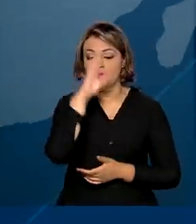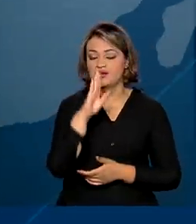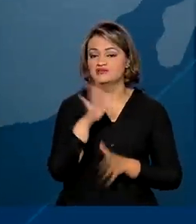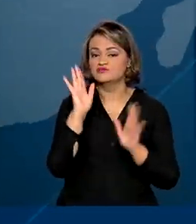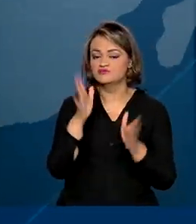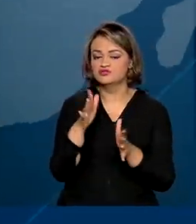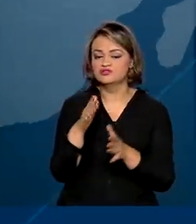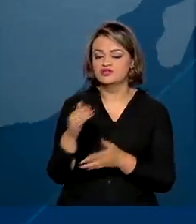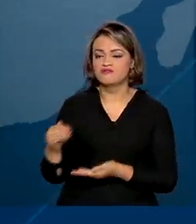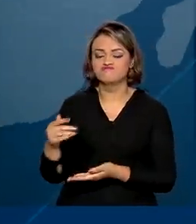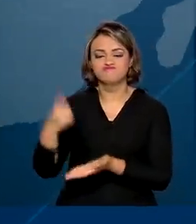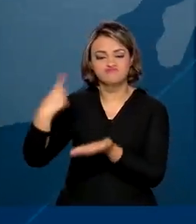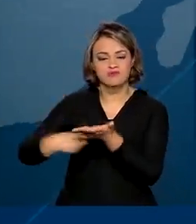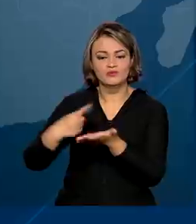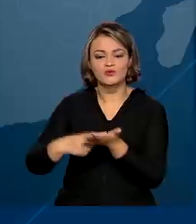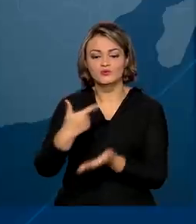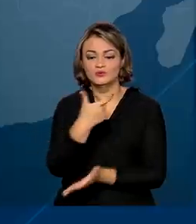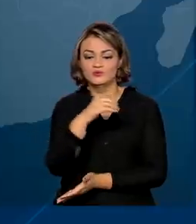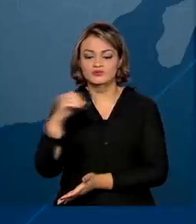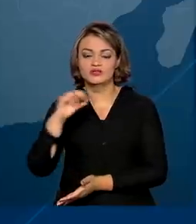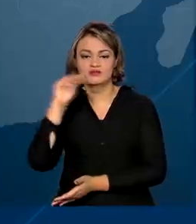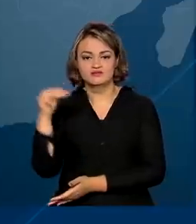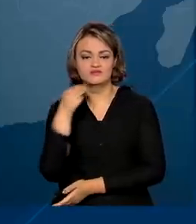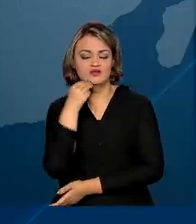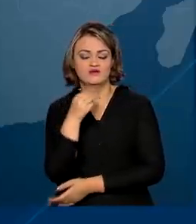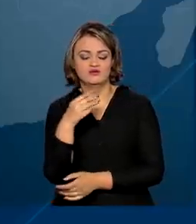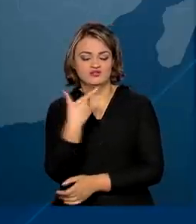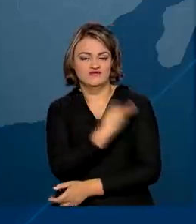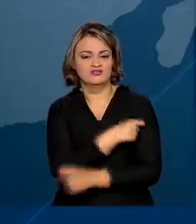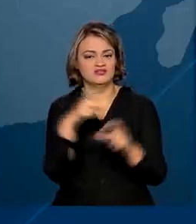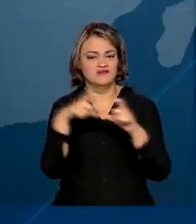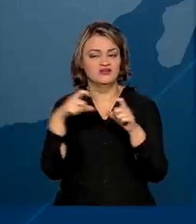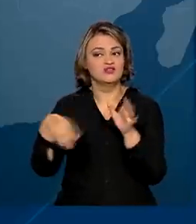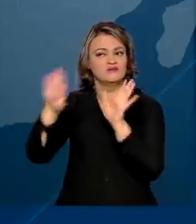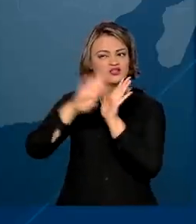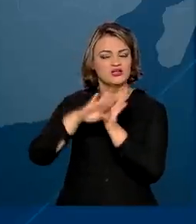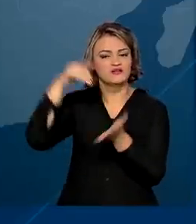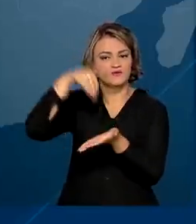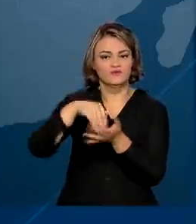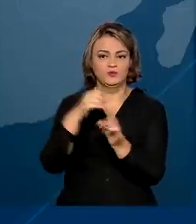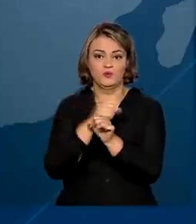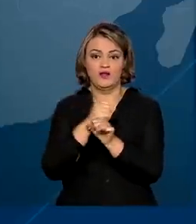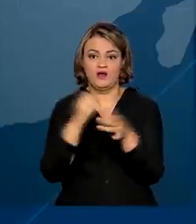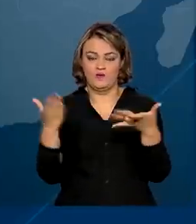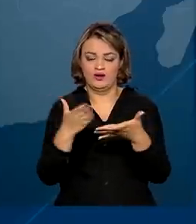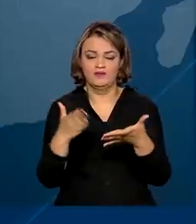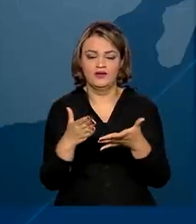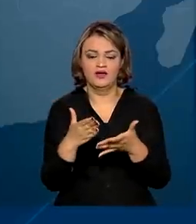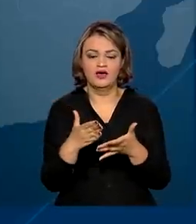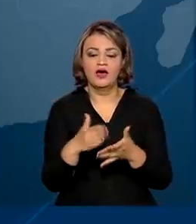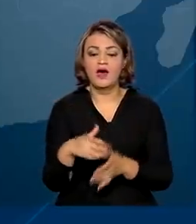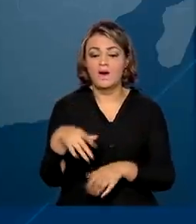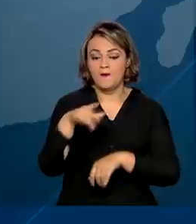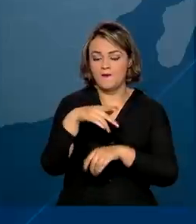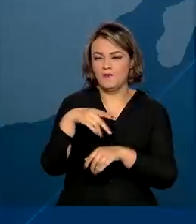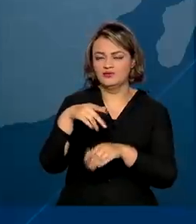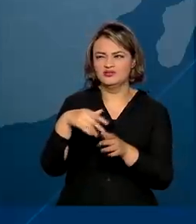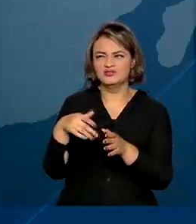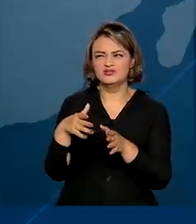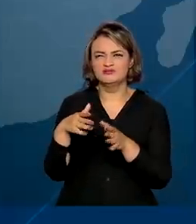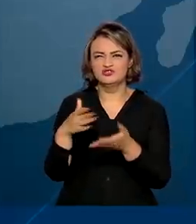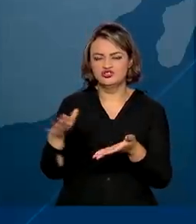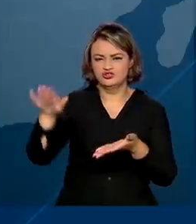200 milhões de doses da vacina da fazer para ser entregues até o final deste ano dessas o país